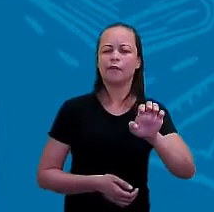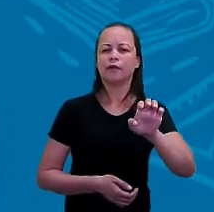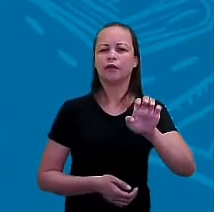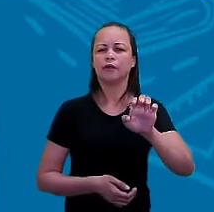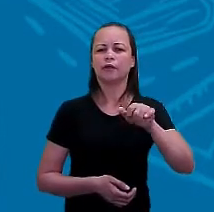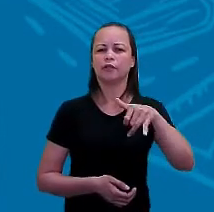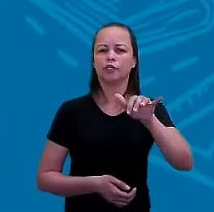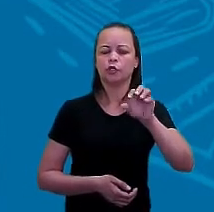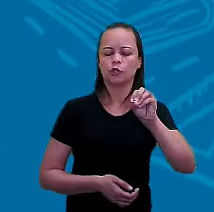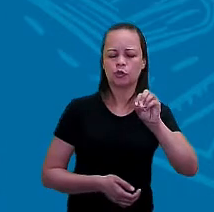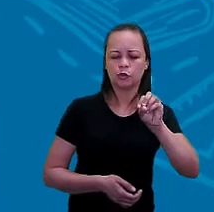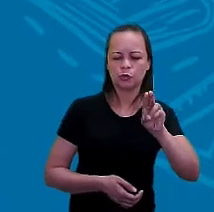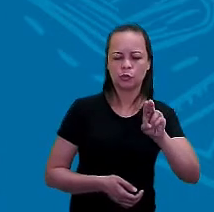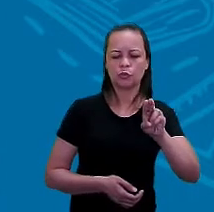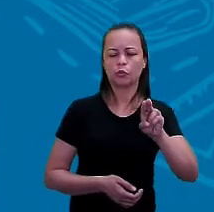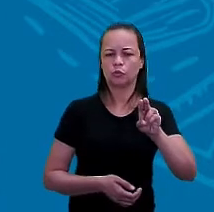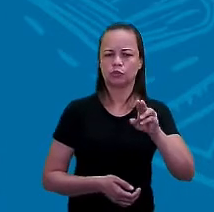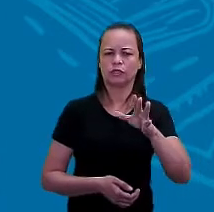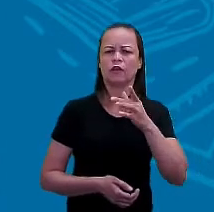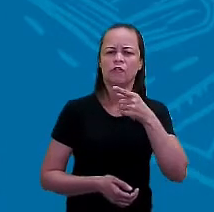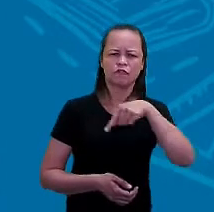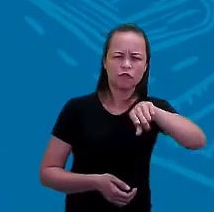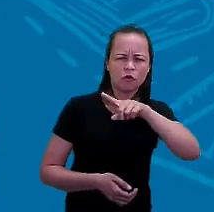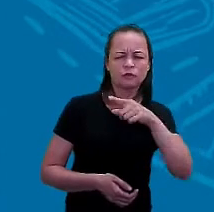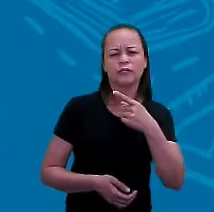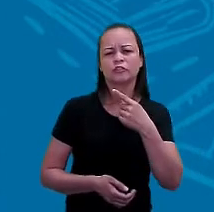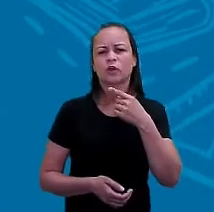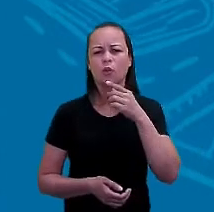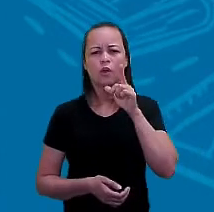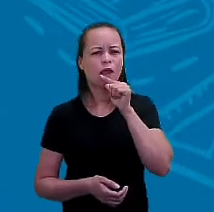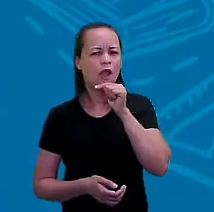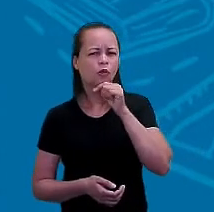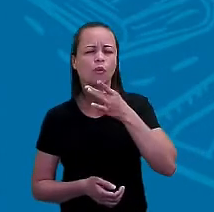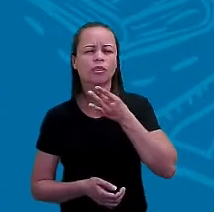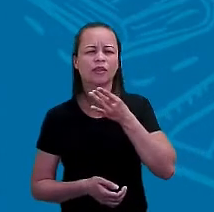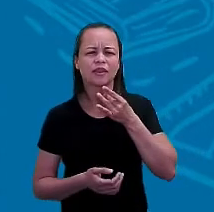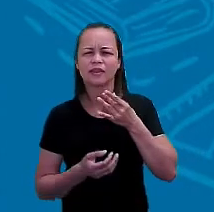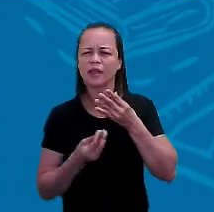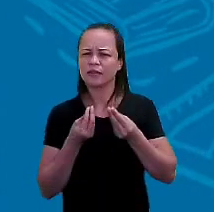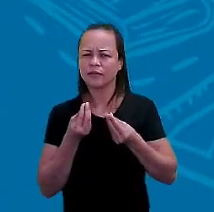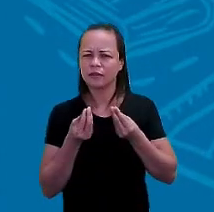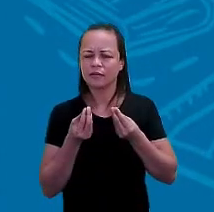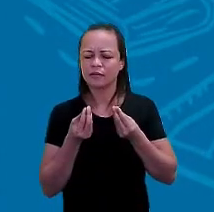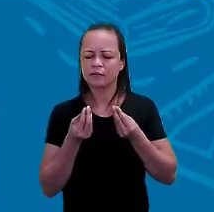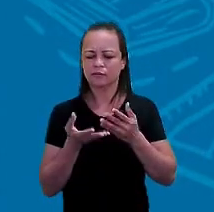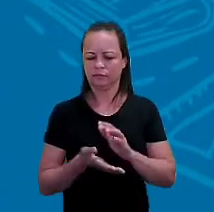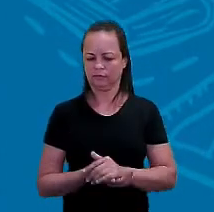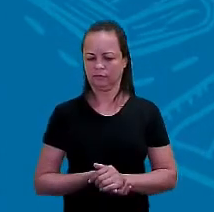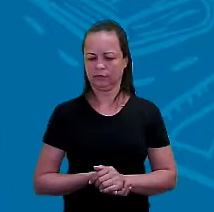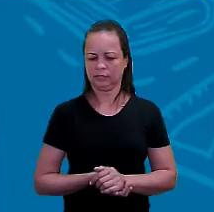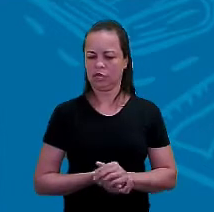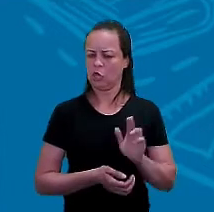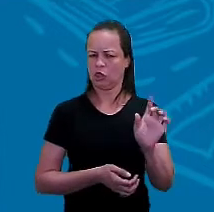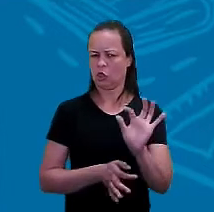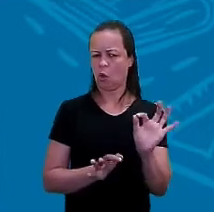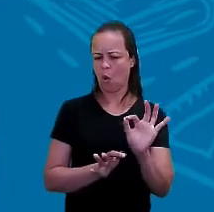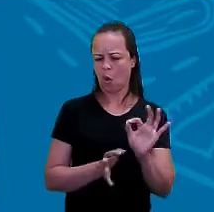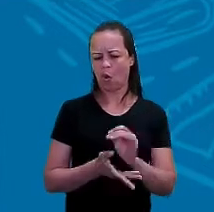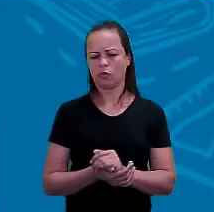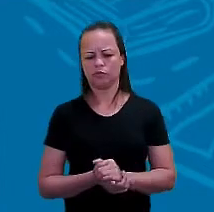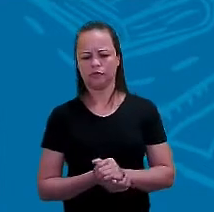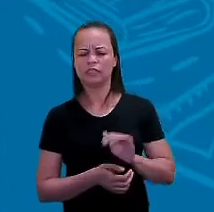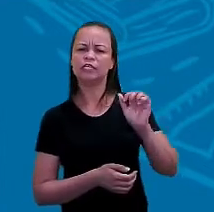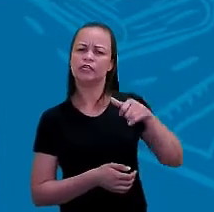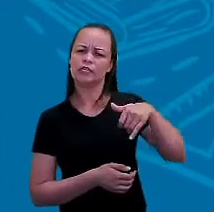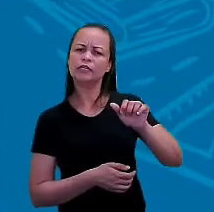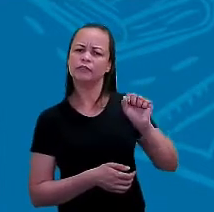Você está com sede? No, I am not. Não, não estou. Yes, I am. Sim,